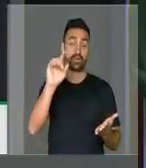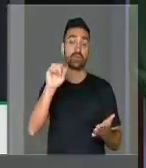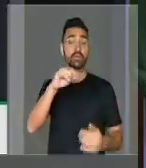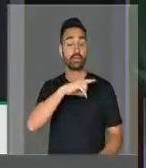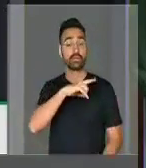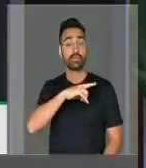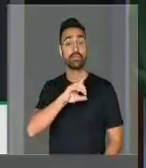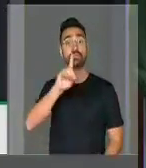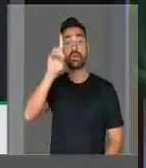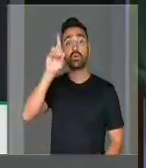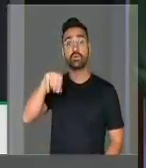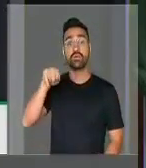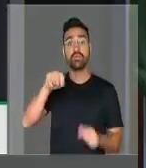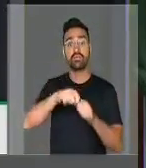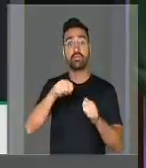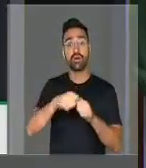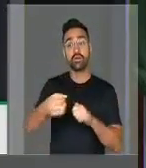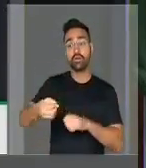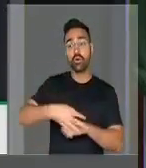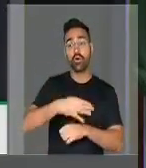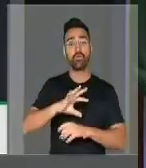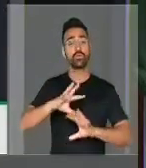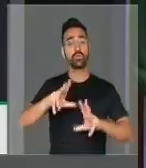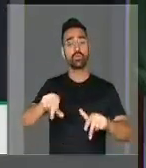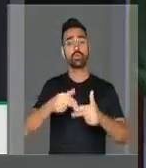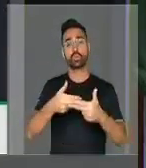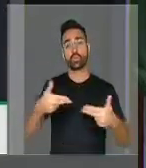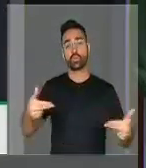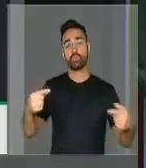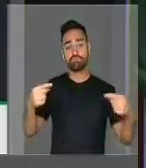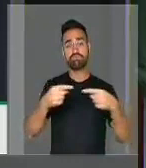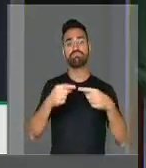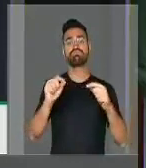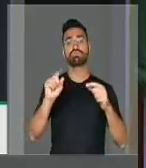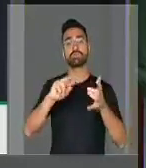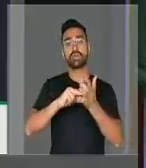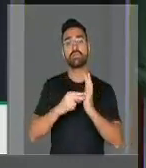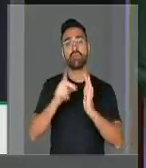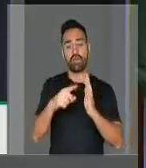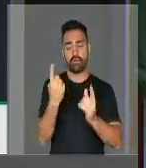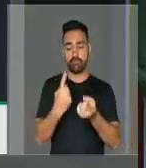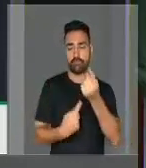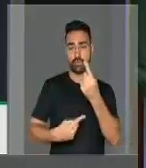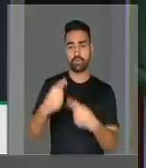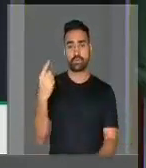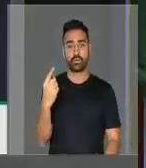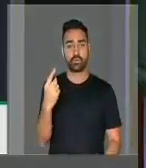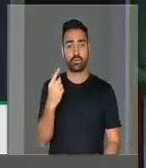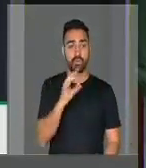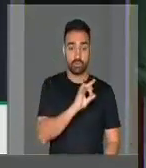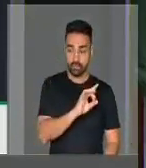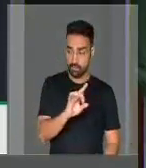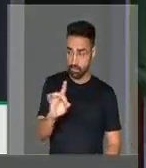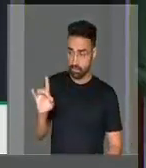faz novas todas as coisas. Isso é a revolução, que faz novos nós mesmos, cada um de